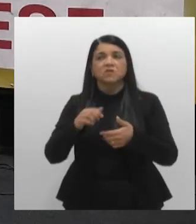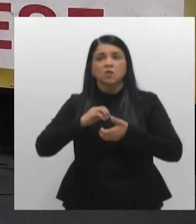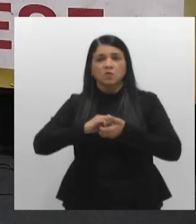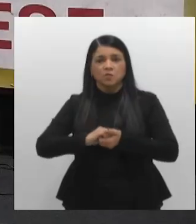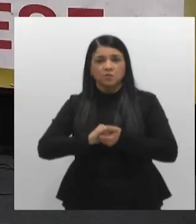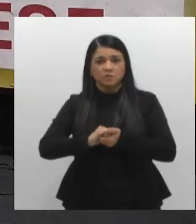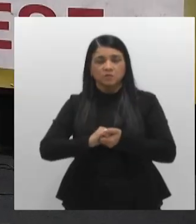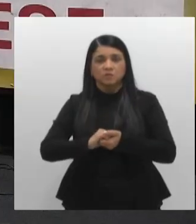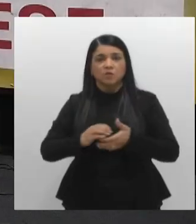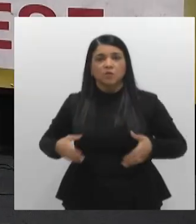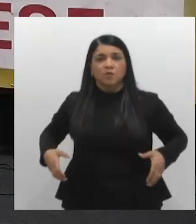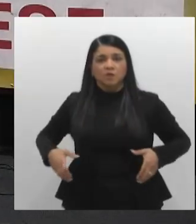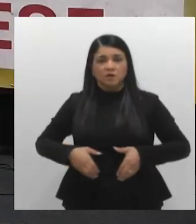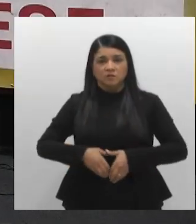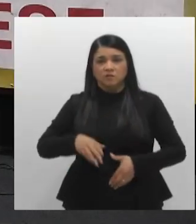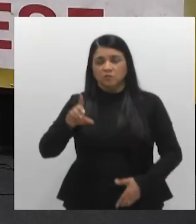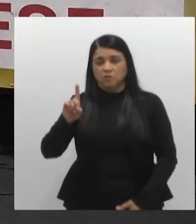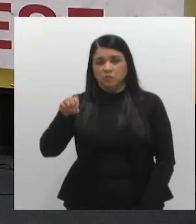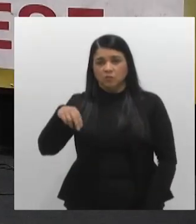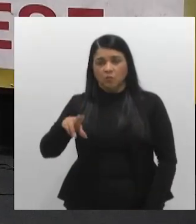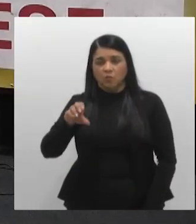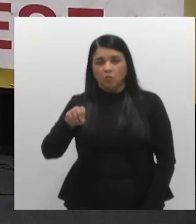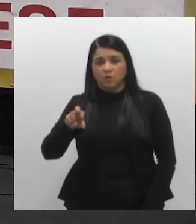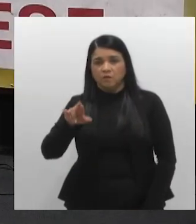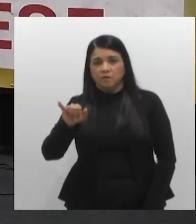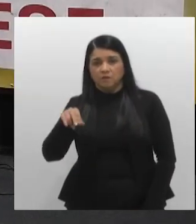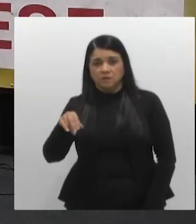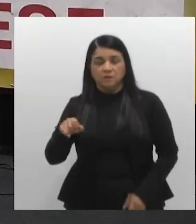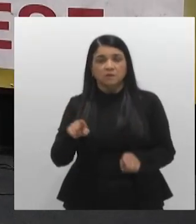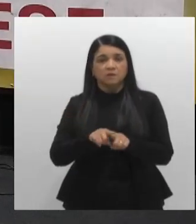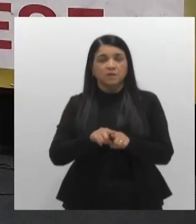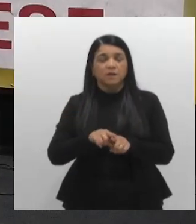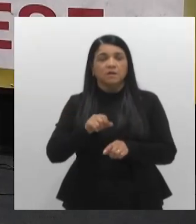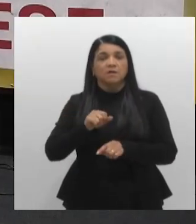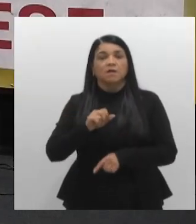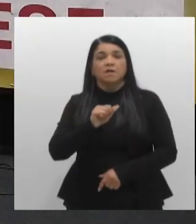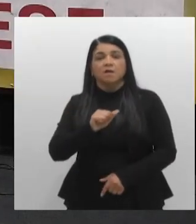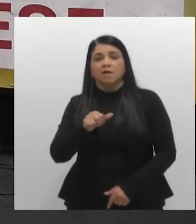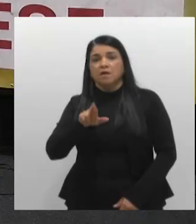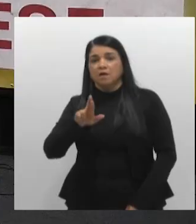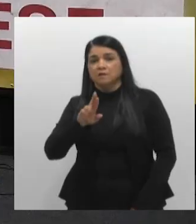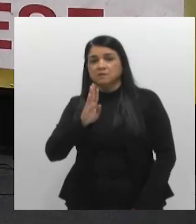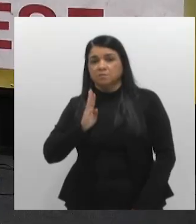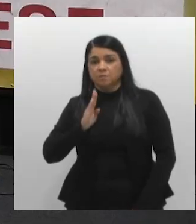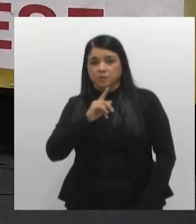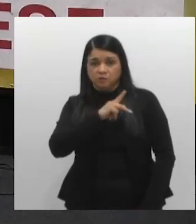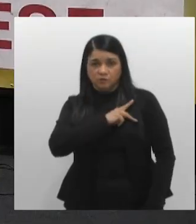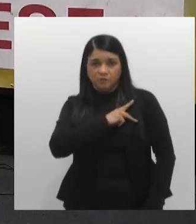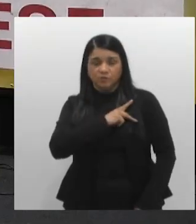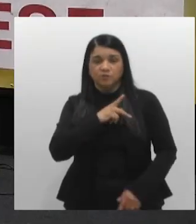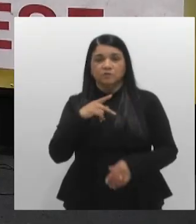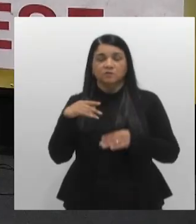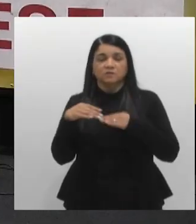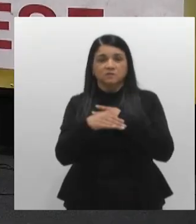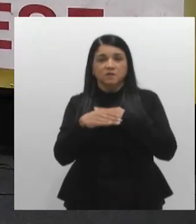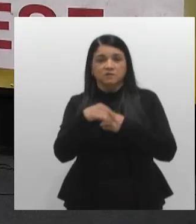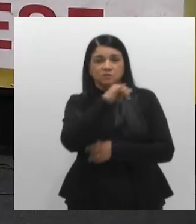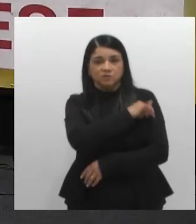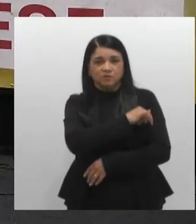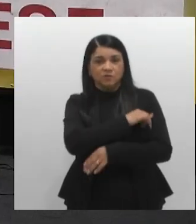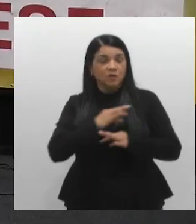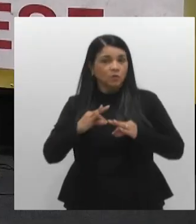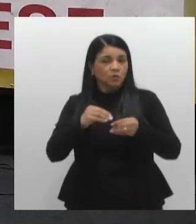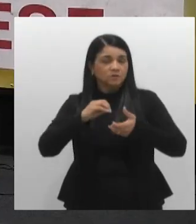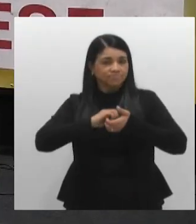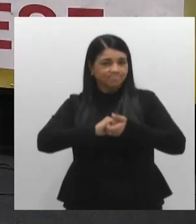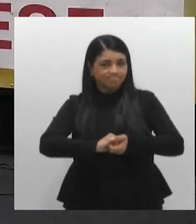Cumprimentando ao cardeal Dom Orani, arcebispo de São Sebastião do Rio de Janeiro. Cumprimento a todas as lideranças